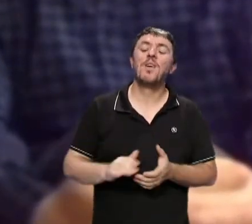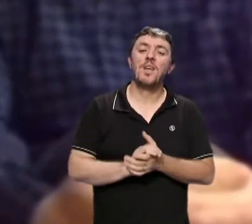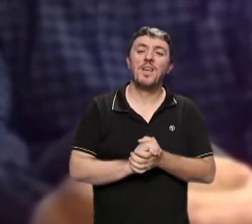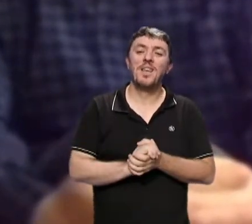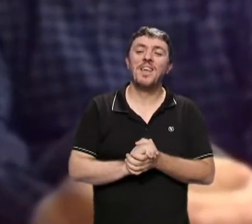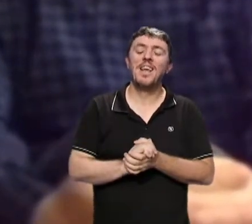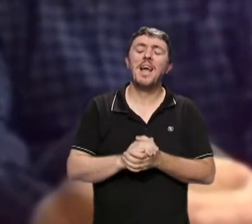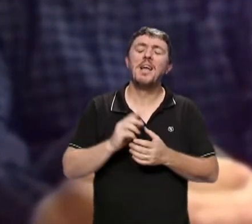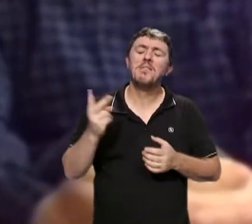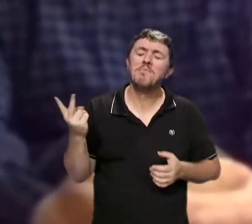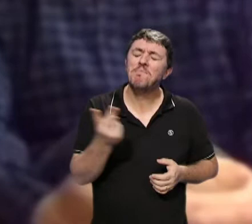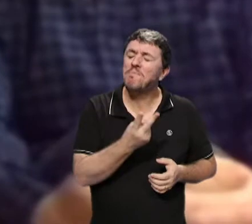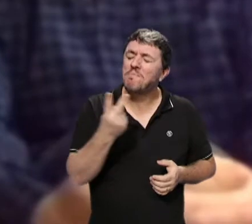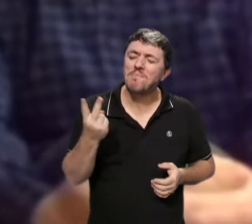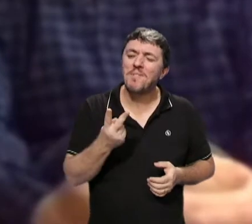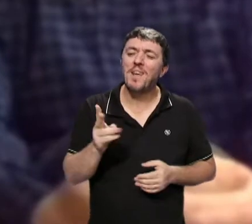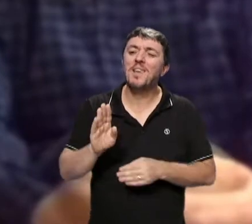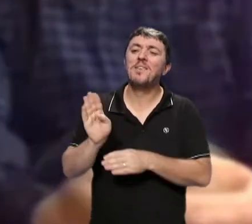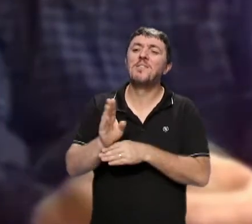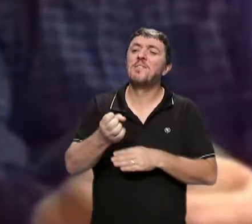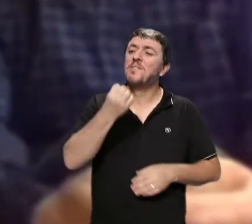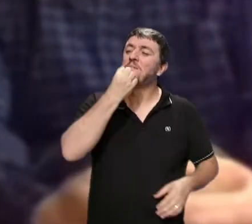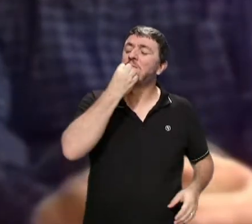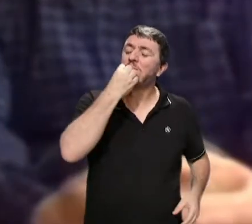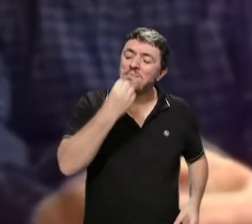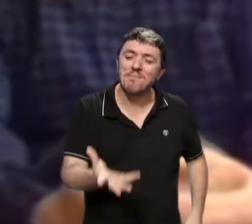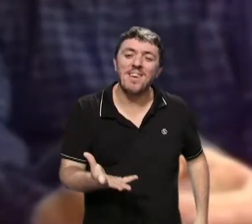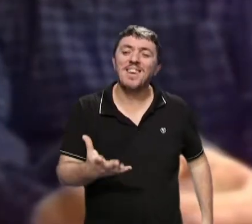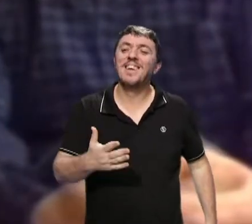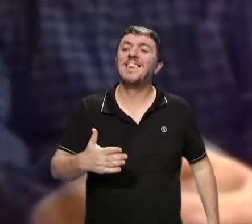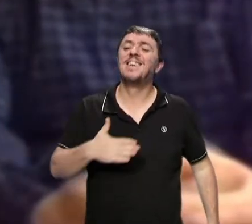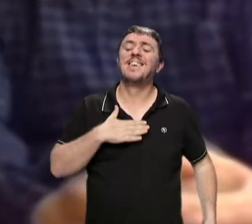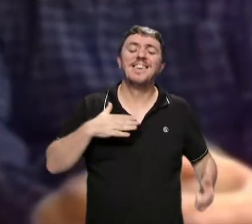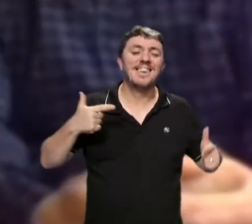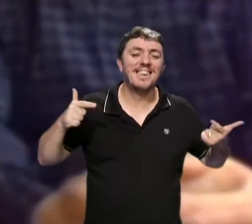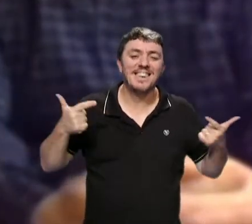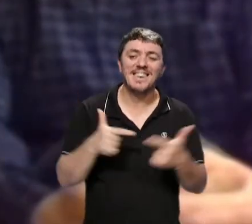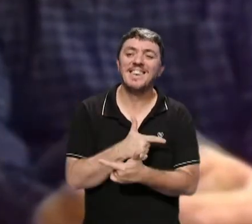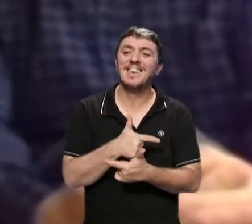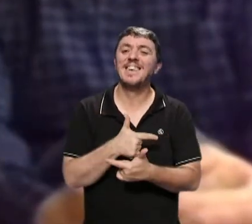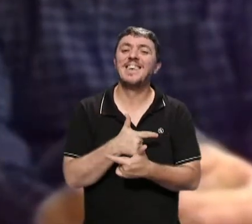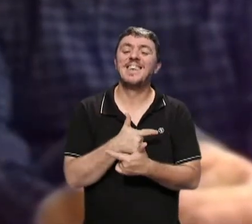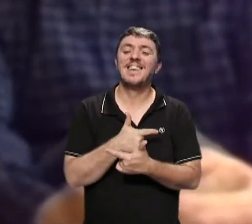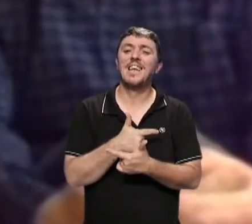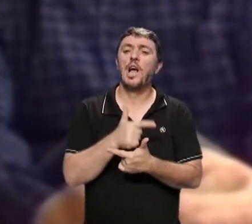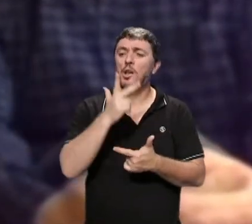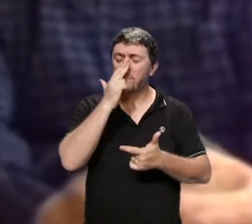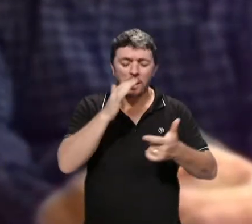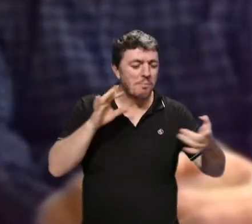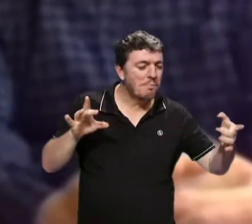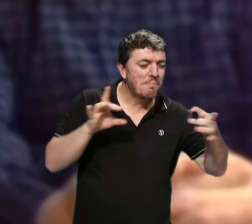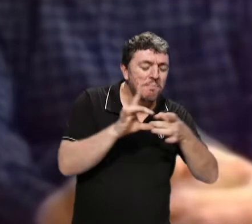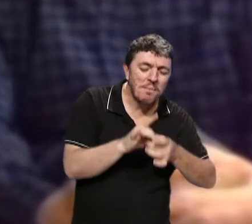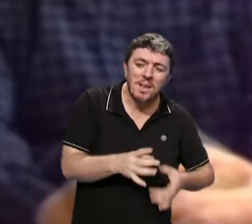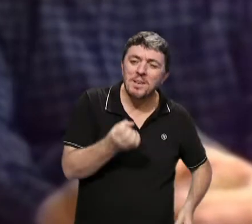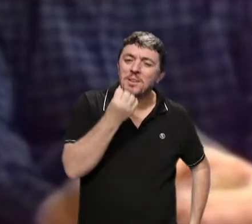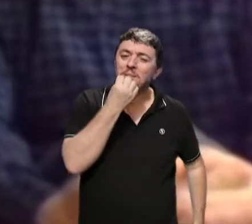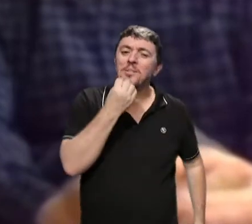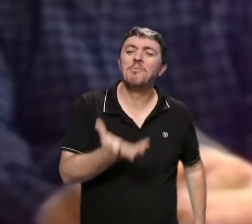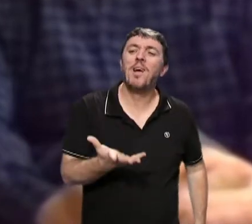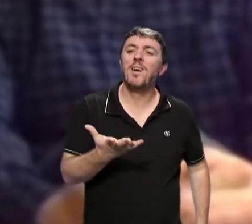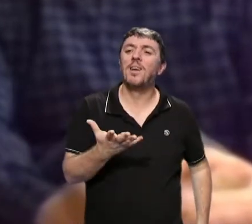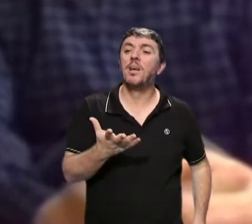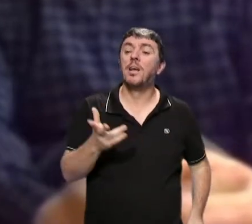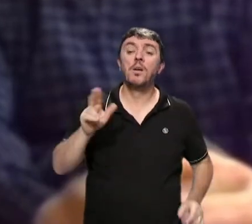Ele é muito bom no filme. Ele é, gente. E essa conexão de vocês é muito boa, né? Vocês nunca tinham trabalhado